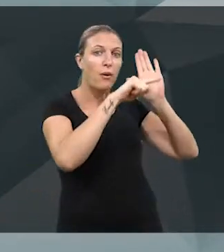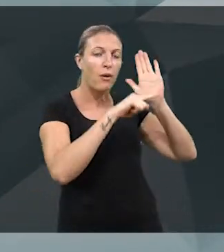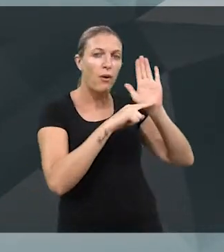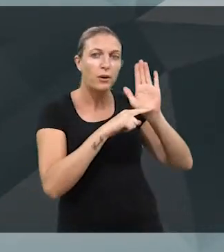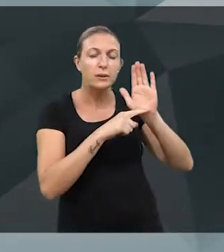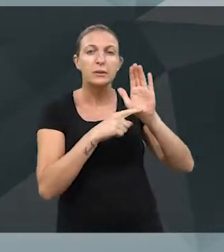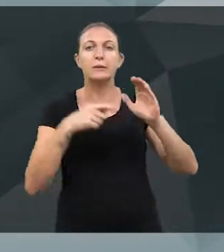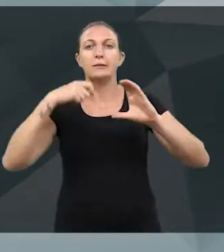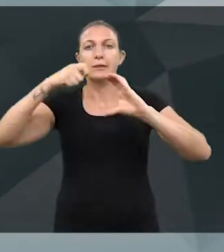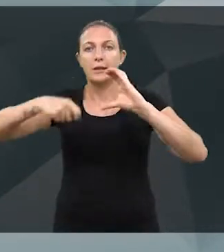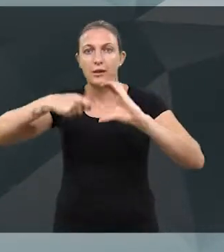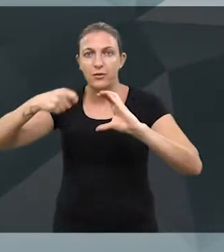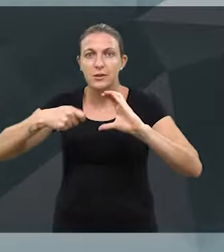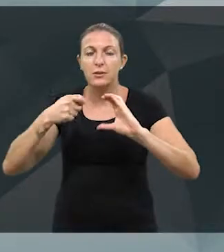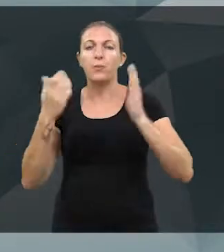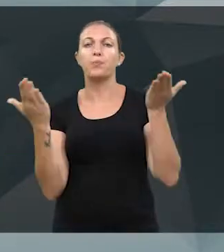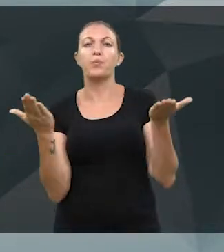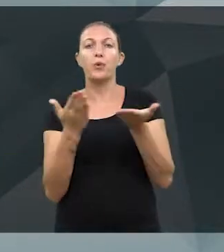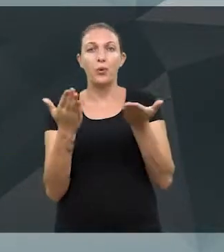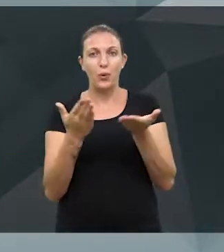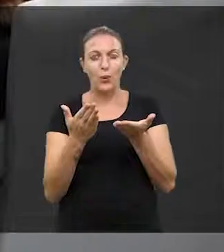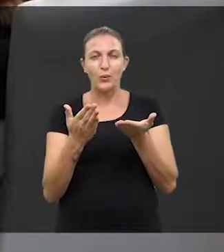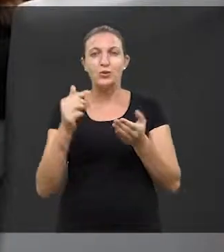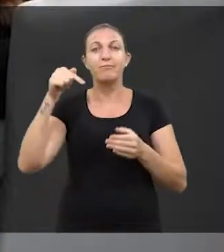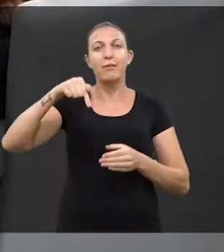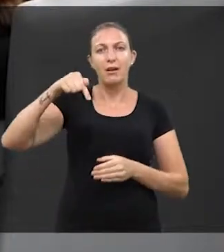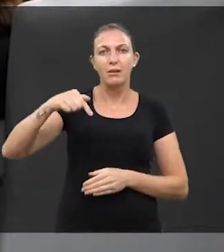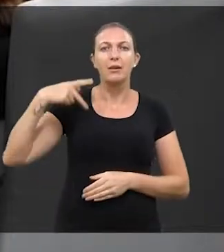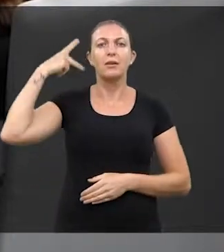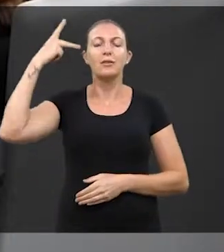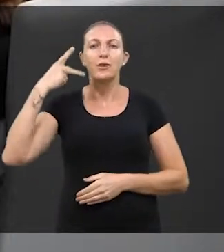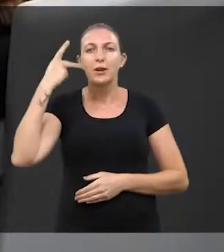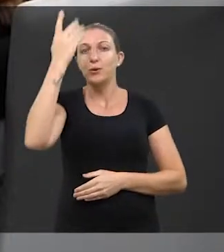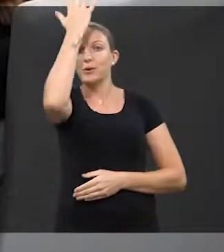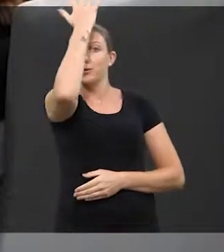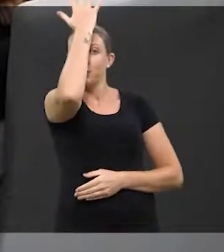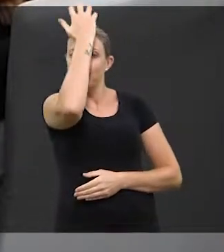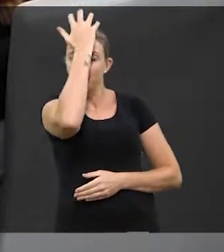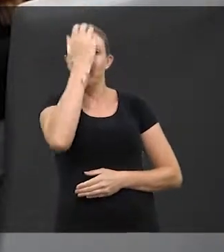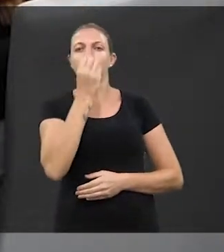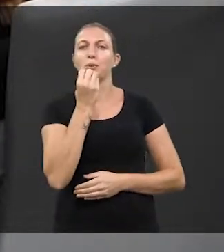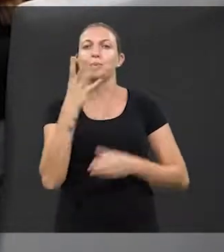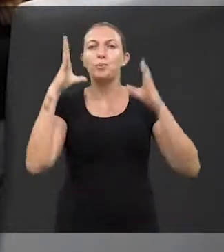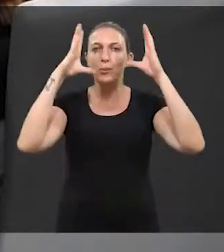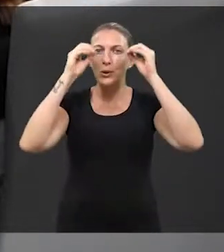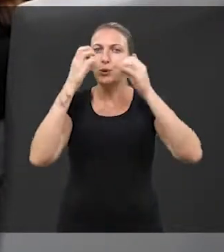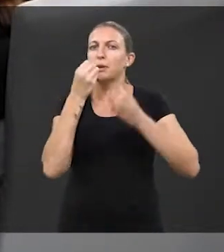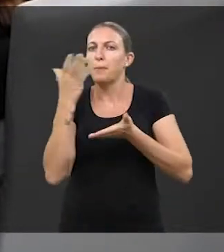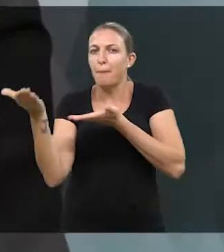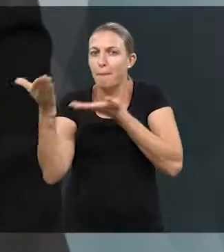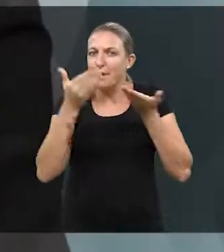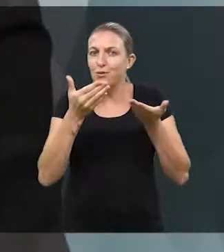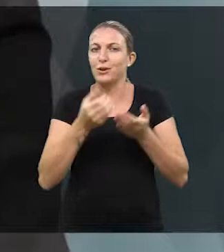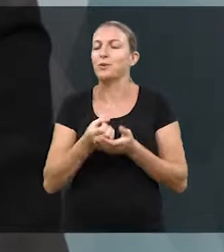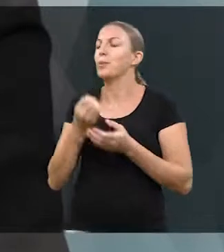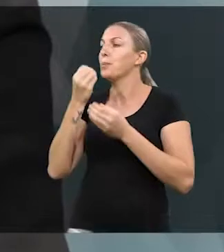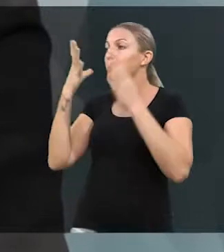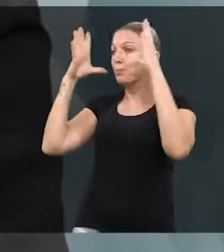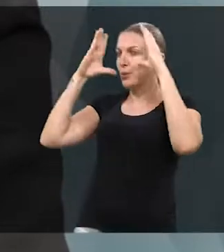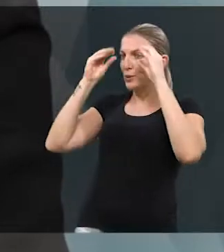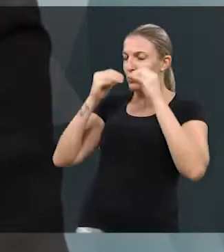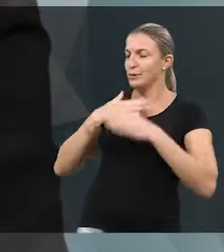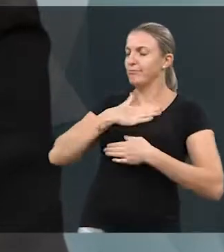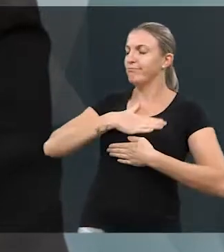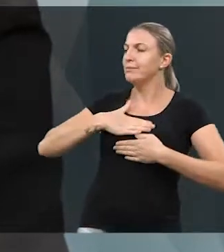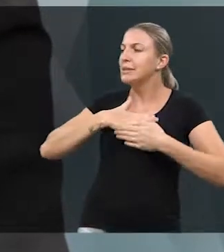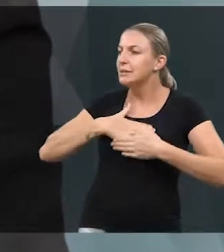gravação e hoje eu estou recebendo o vereador flavio barcelos boa noite seja muito bem vindo à noite um